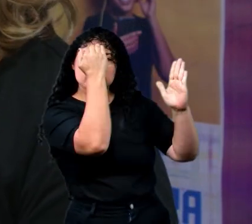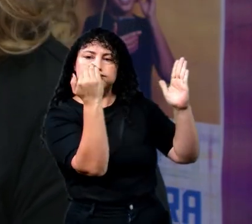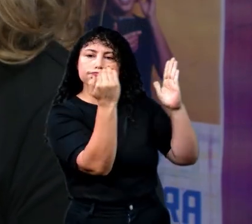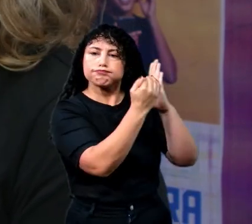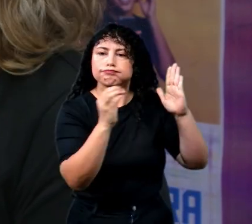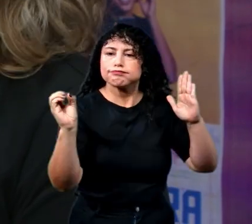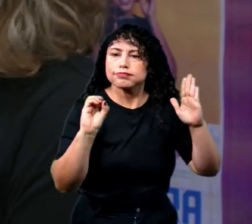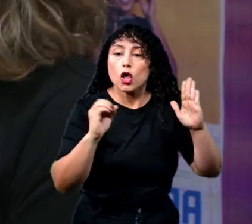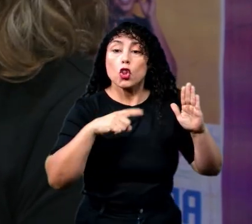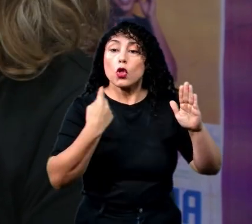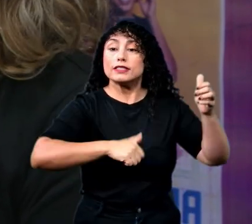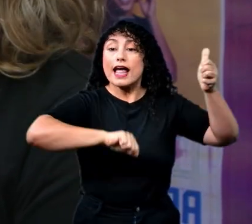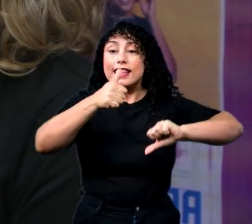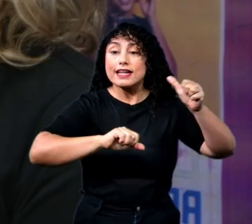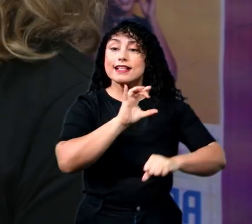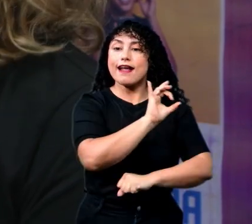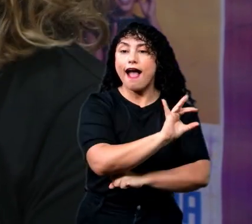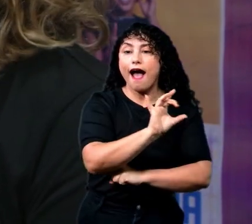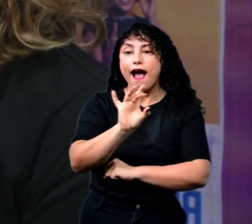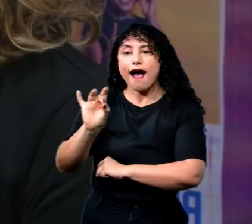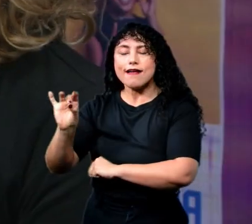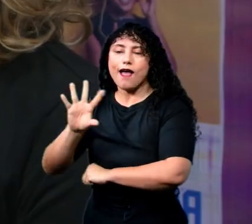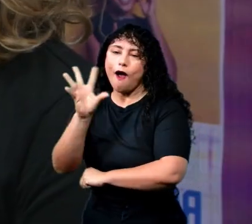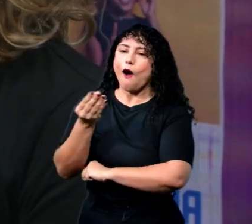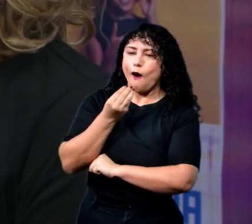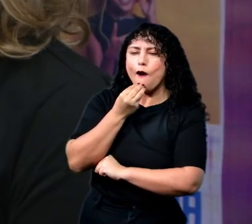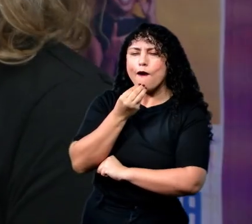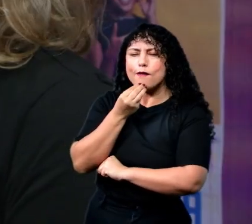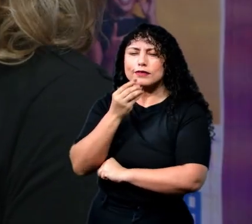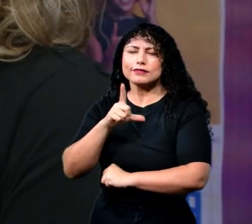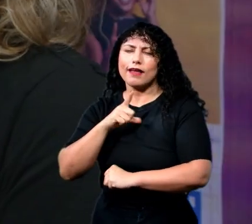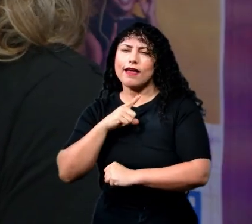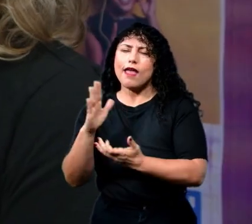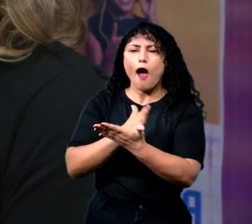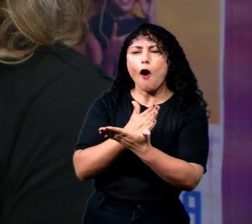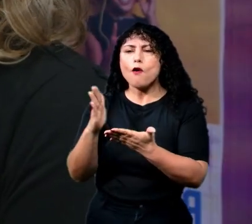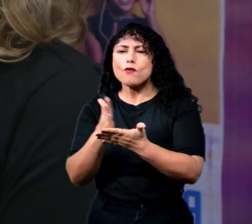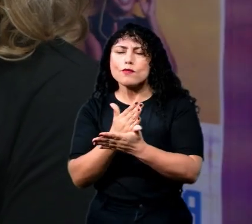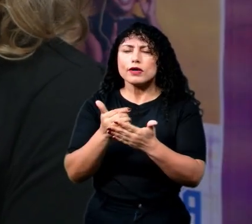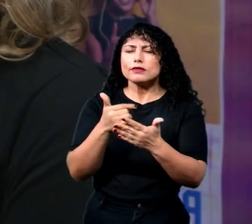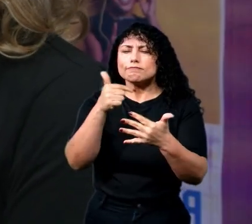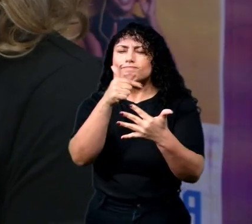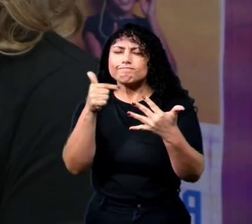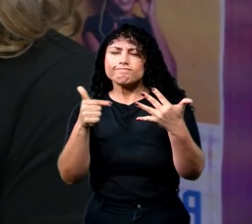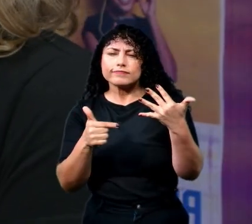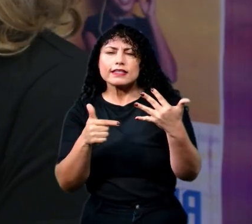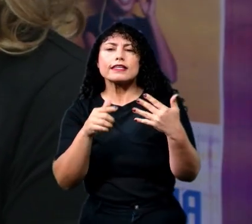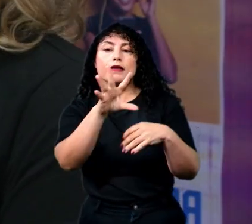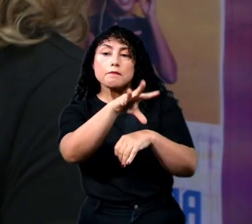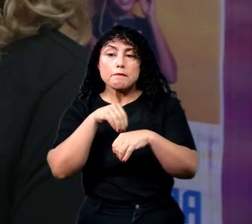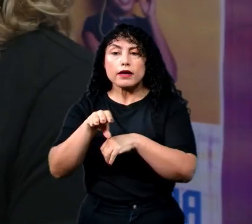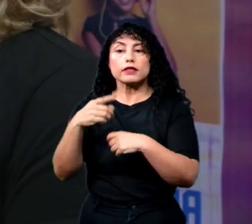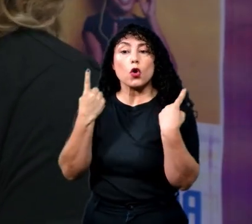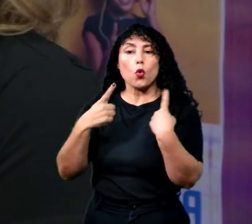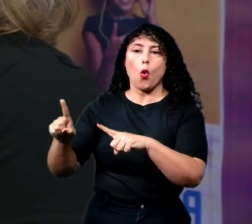prontinha, né? A gente analisa caso a caso. Mas, obviamente, que existe algumas coisas que já são dadas como